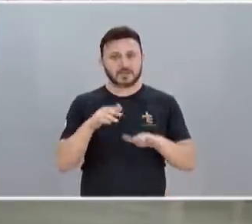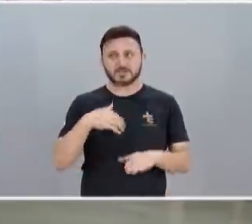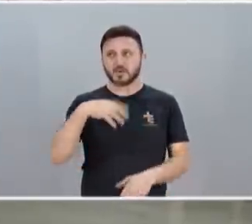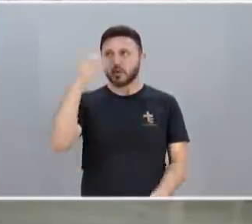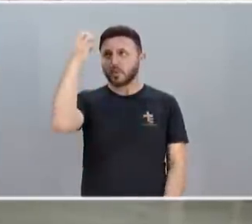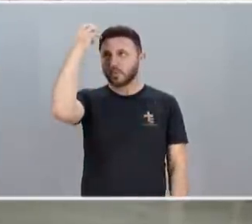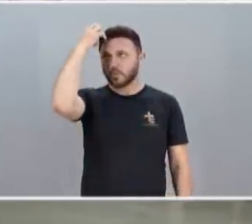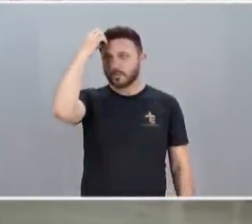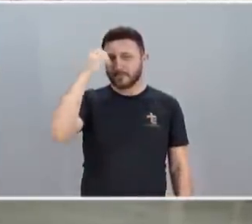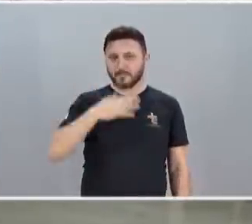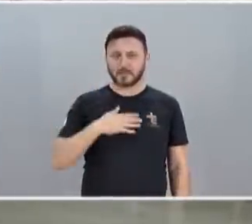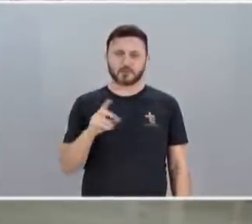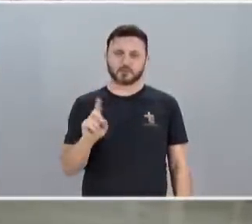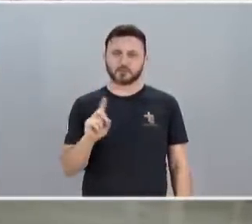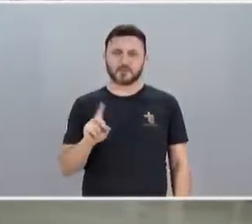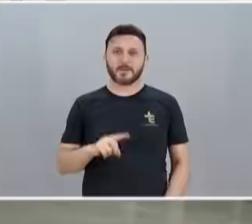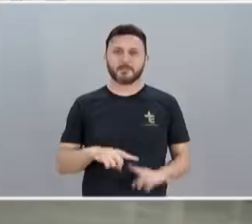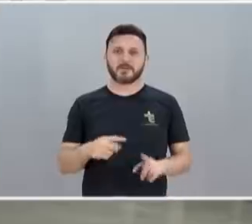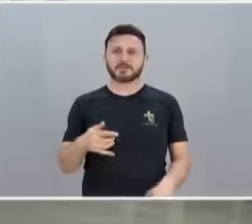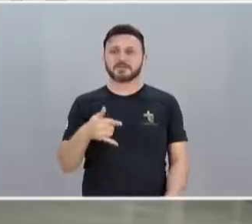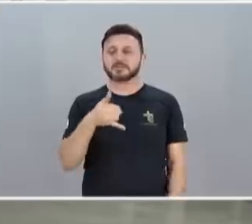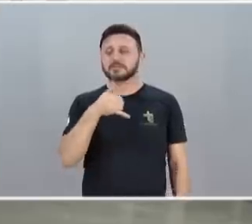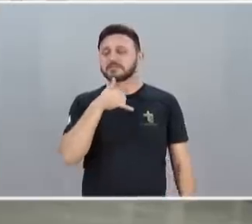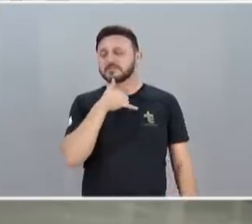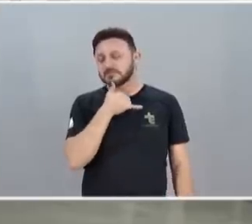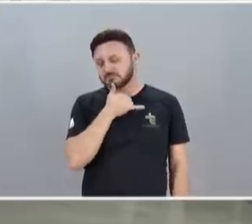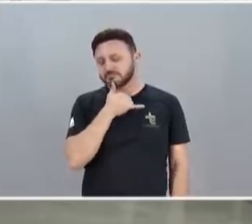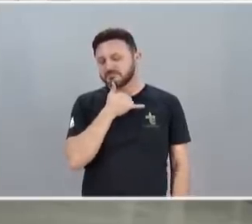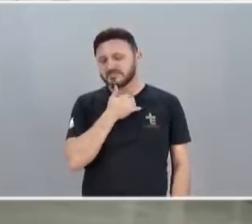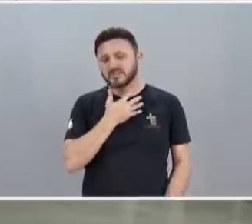desânimo. Desânimo de uma doença,